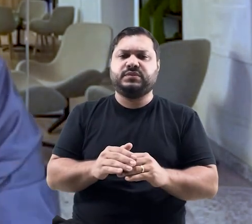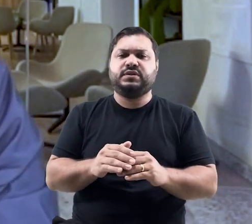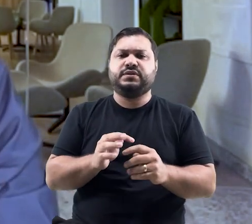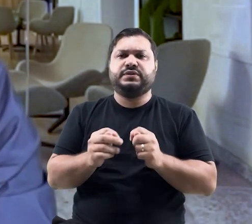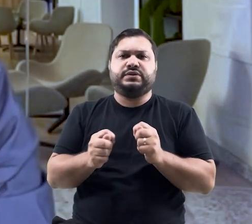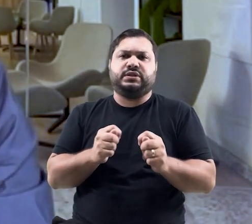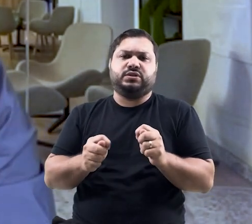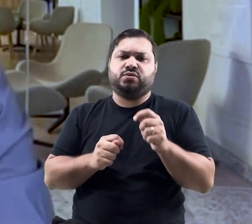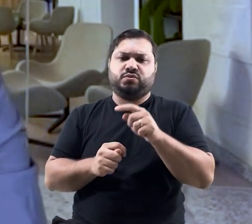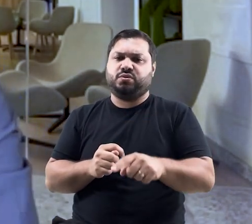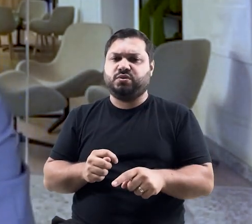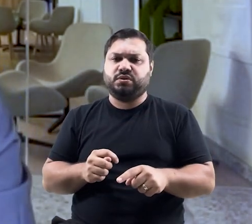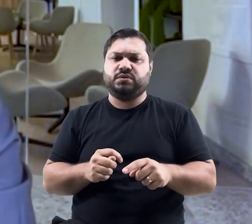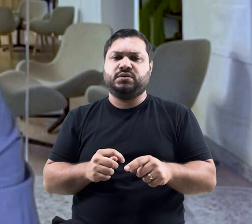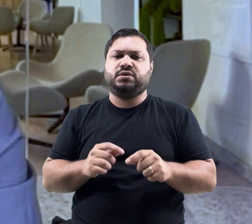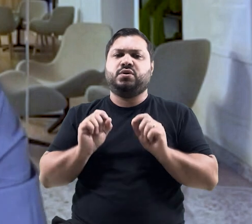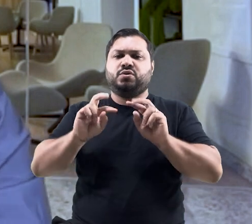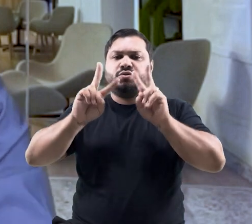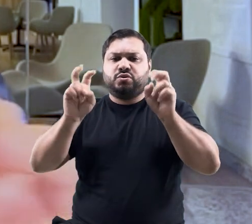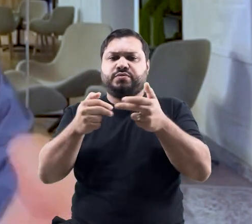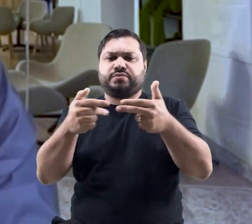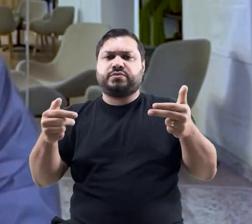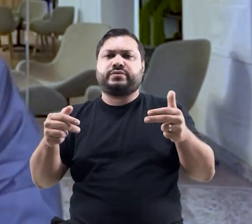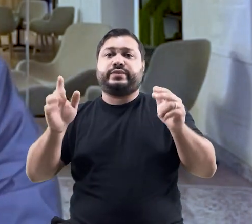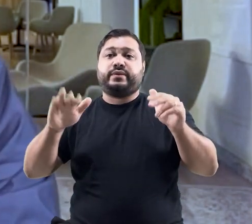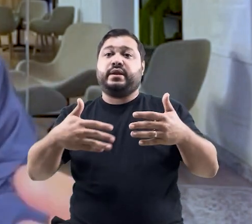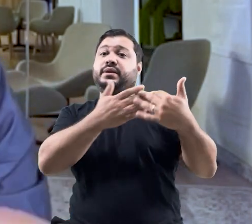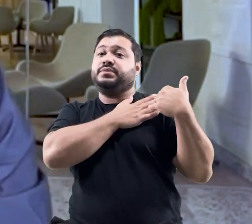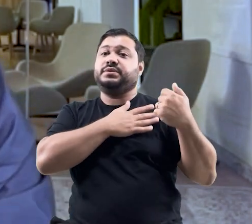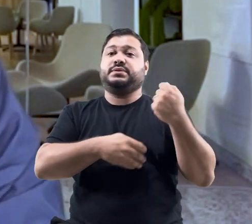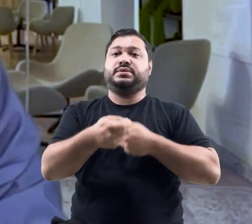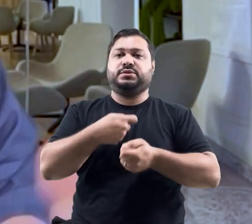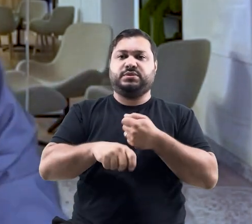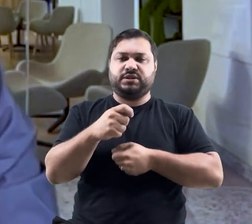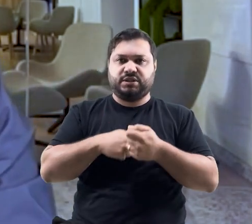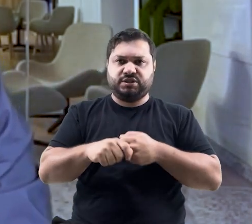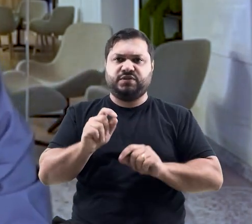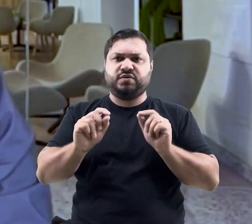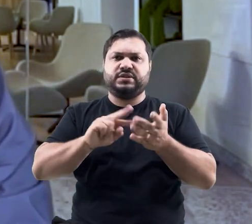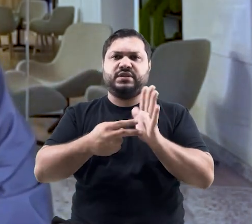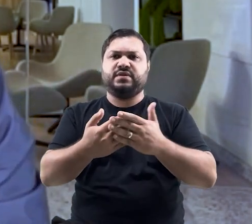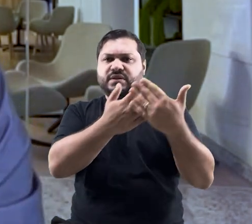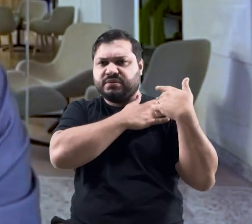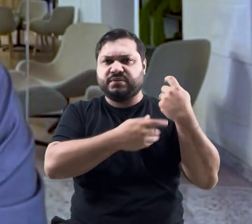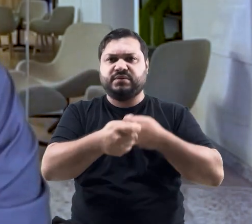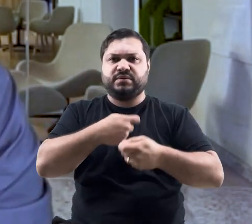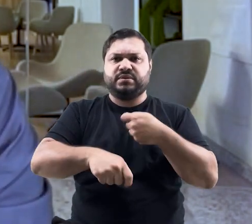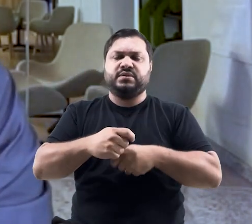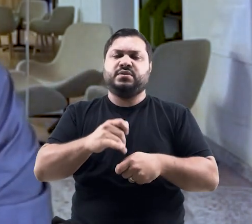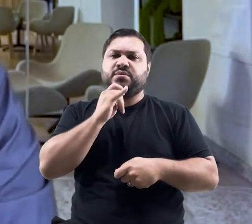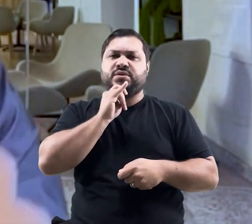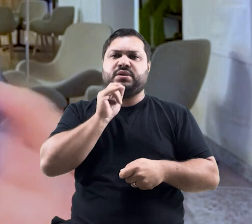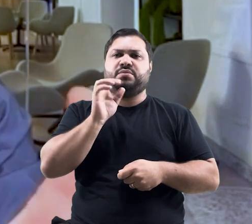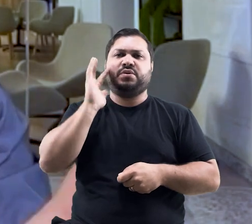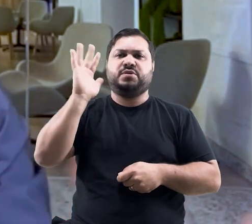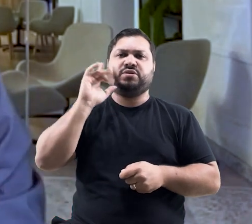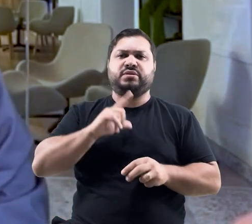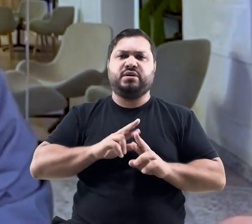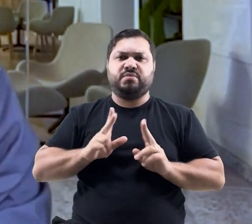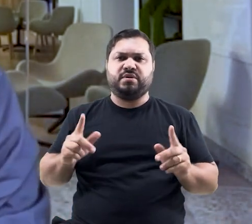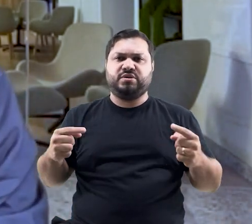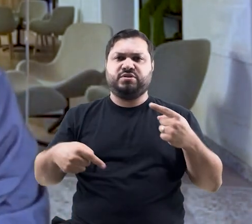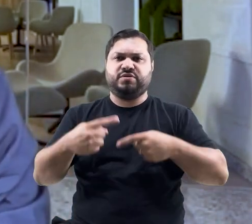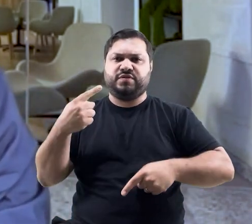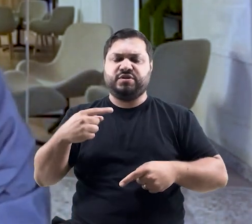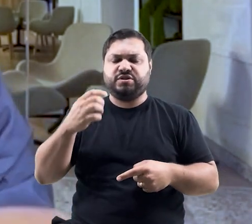deve intervir nesse controle no que diz respeito ao chamado mérito administrativo. O que é o mérito administrativo? Vamos supor que existe